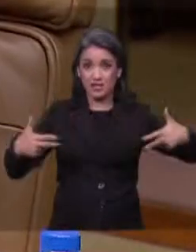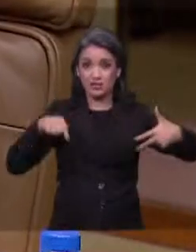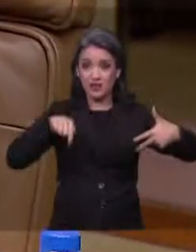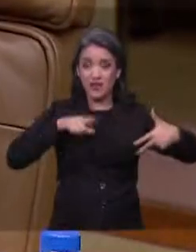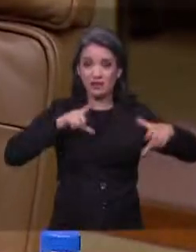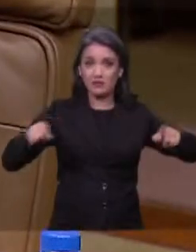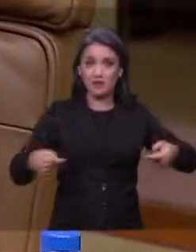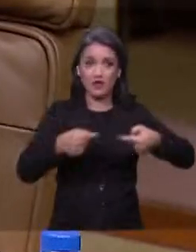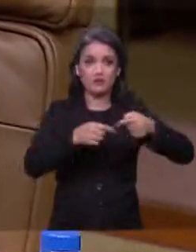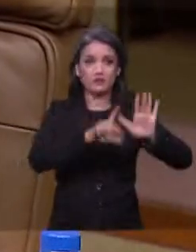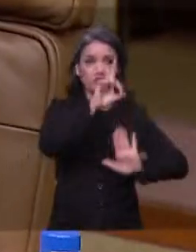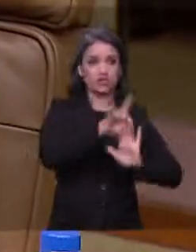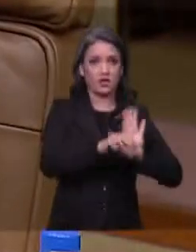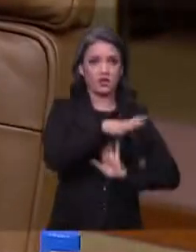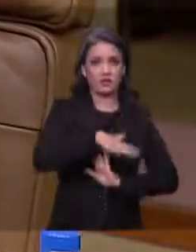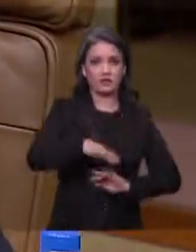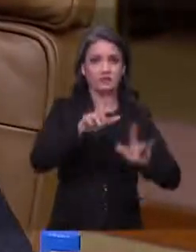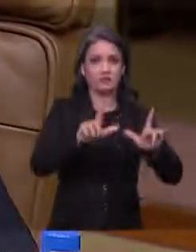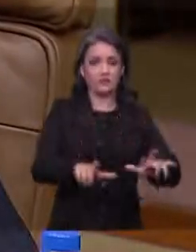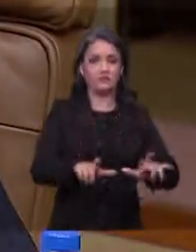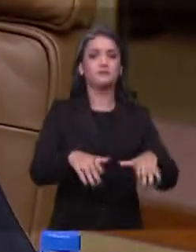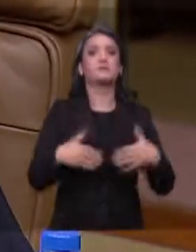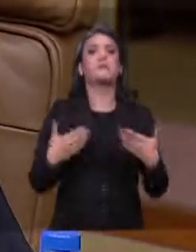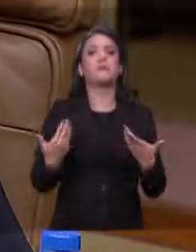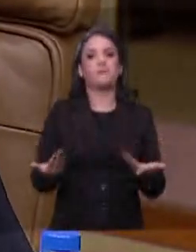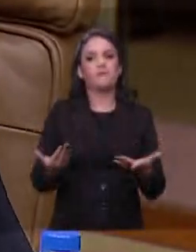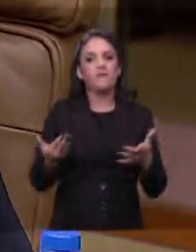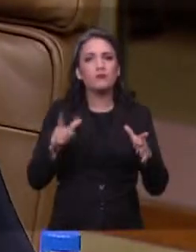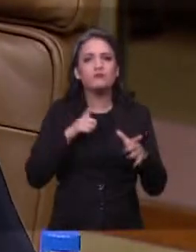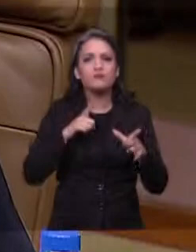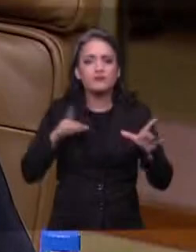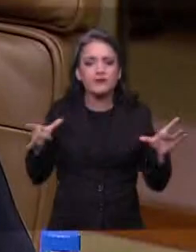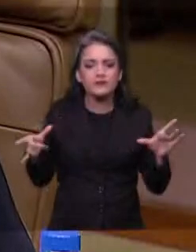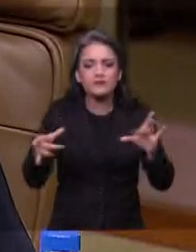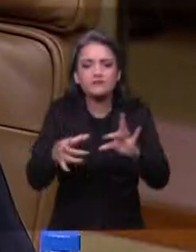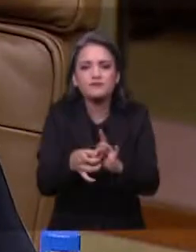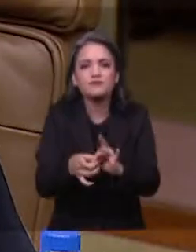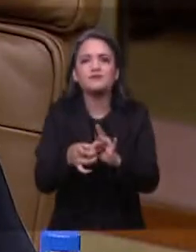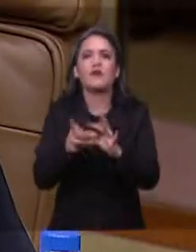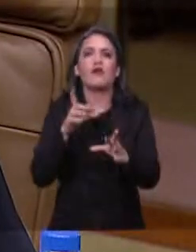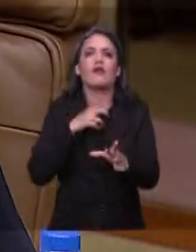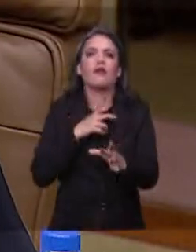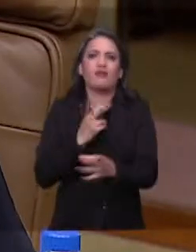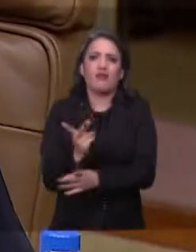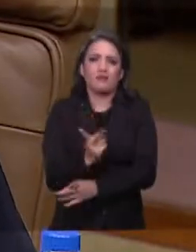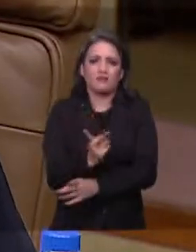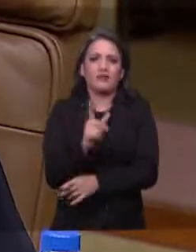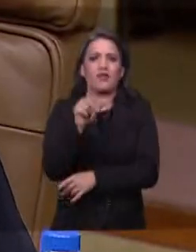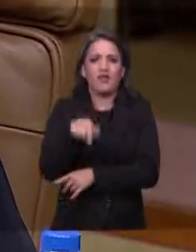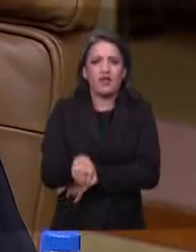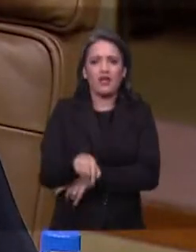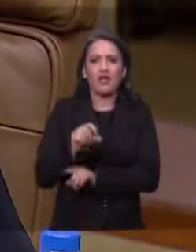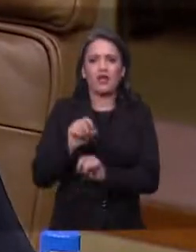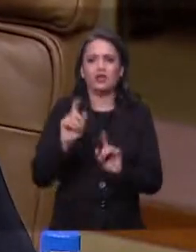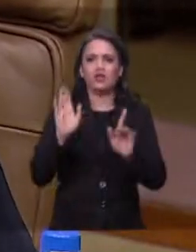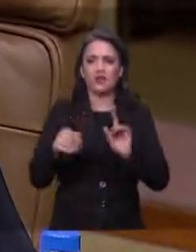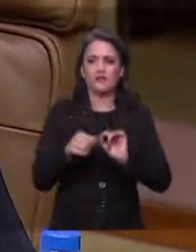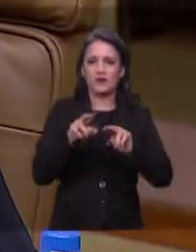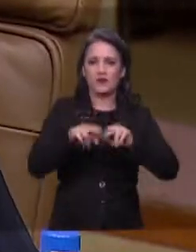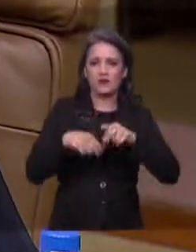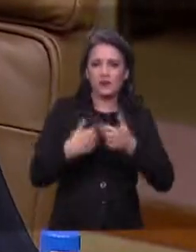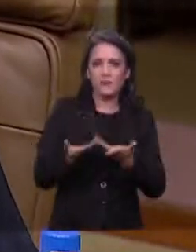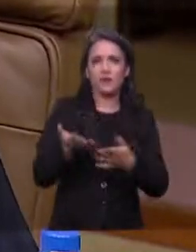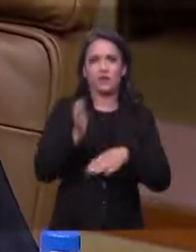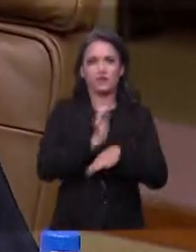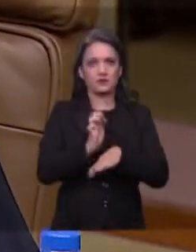está ligada ao direito territorial. E essa simbiose imbricada é apenas reconhecida pelo Estado e